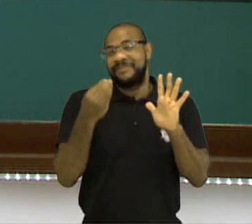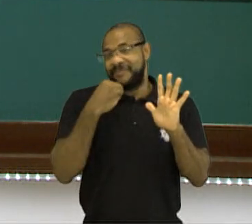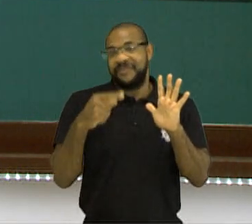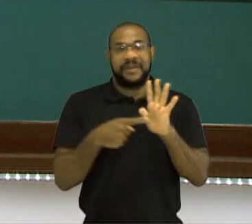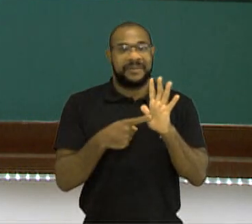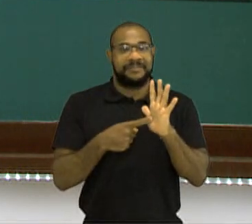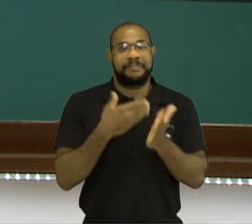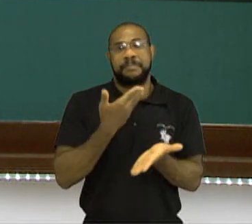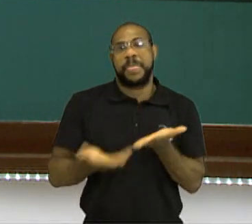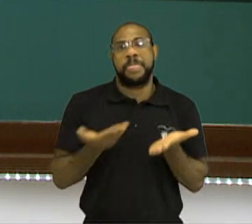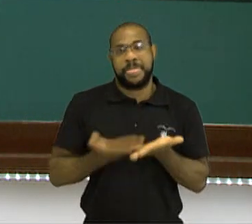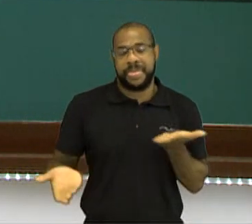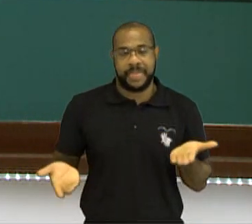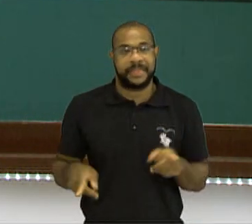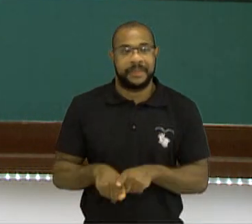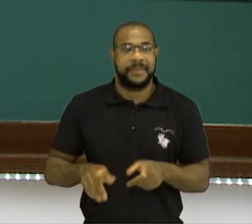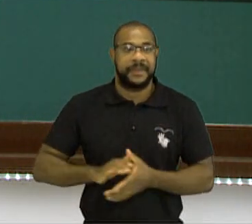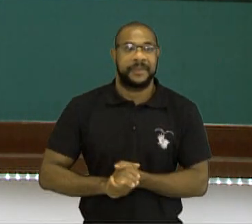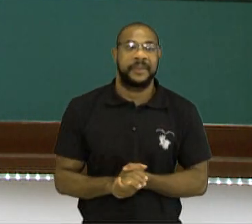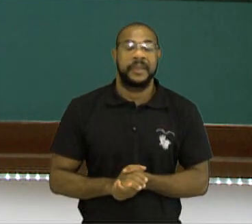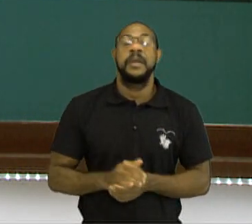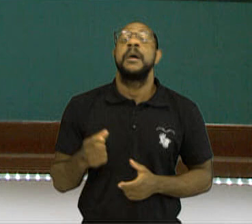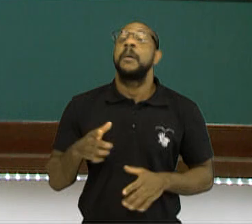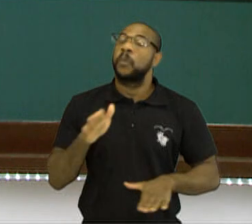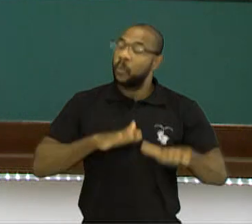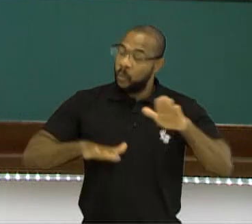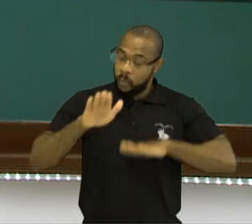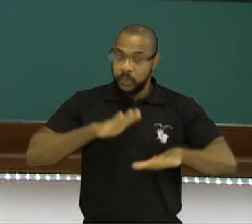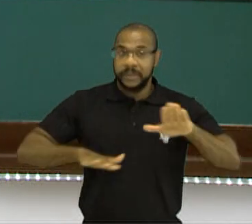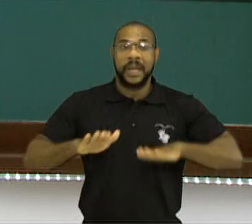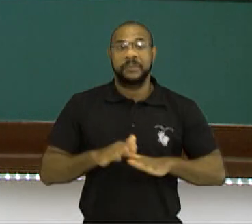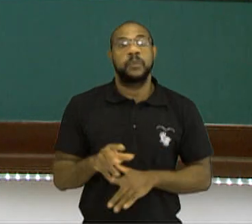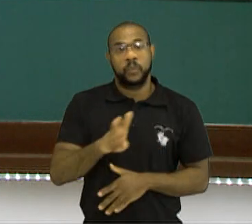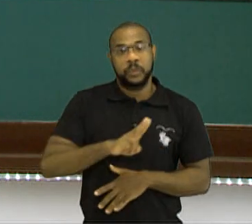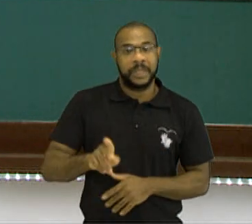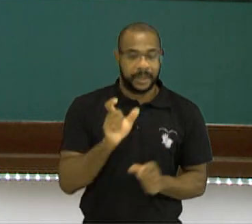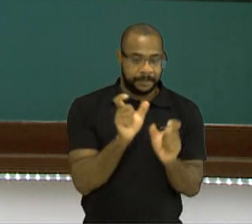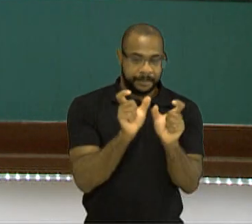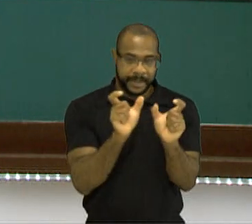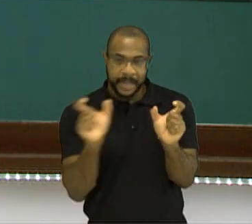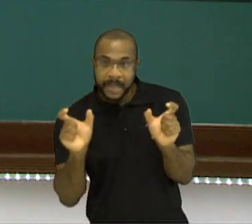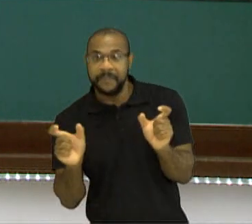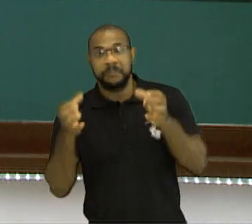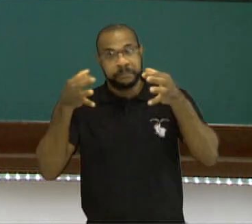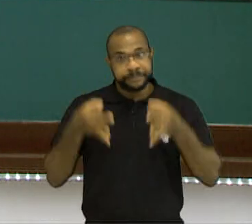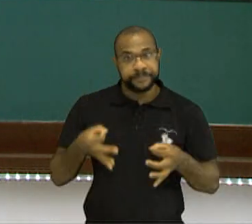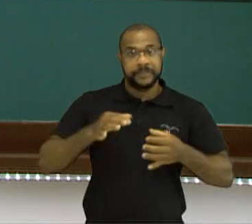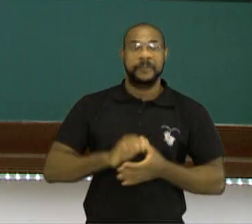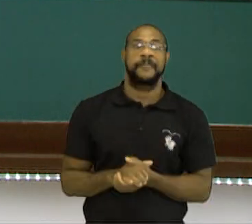toda a argumentação muito frágil. Então, muito cuidado ao usar os elementos coesivos.